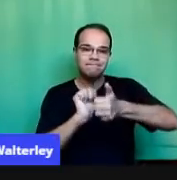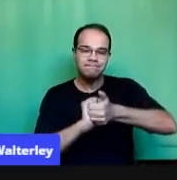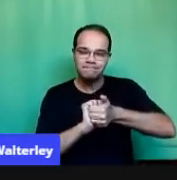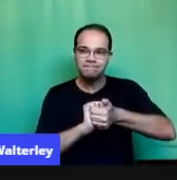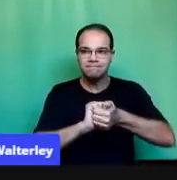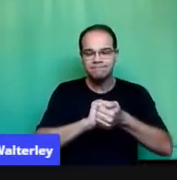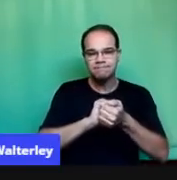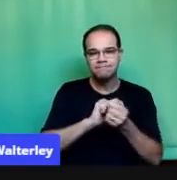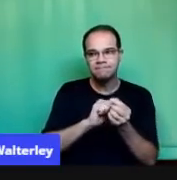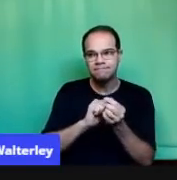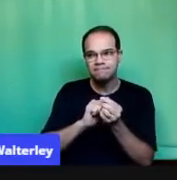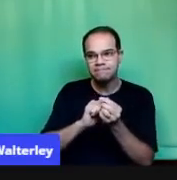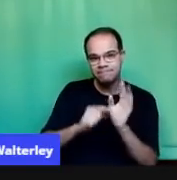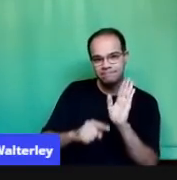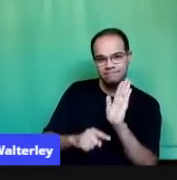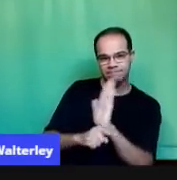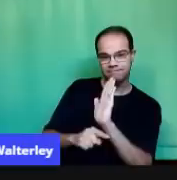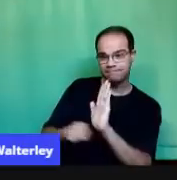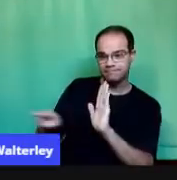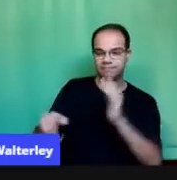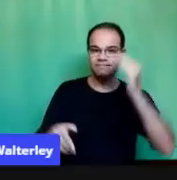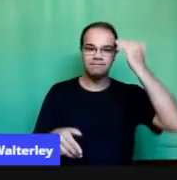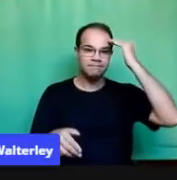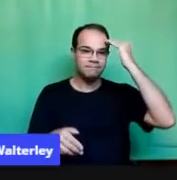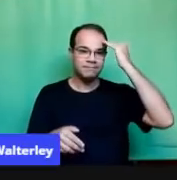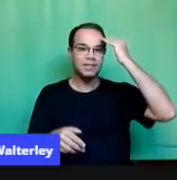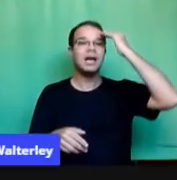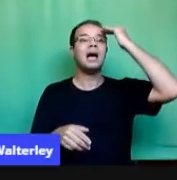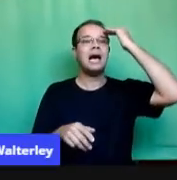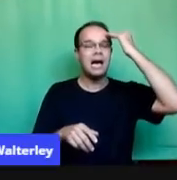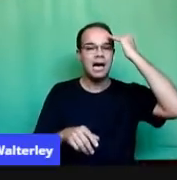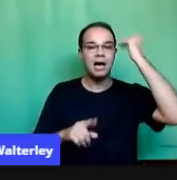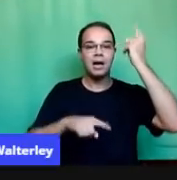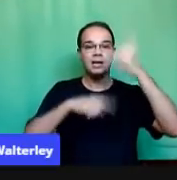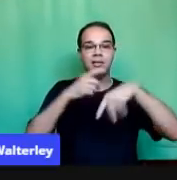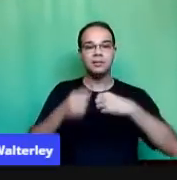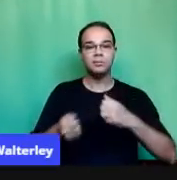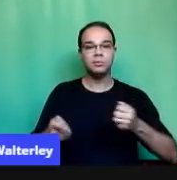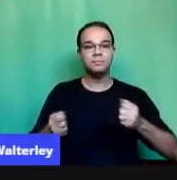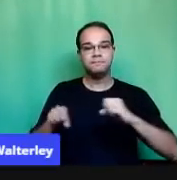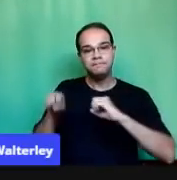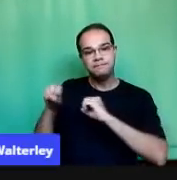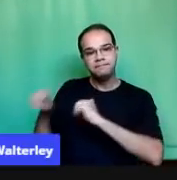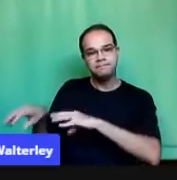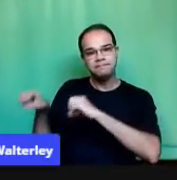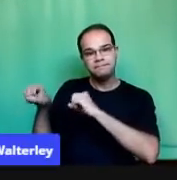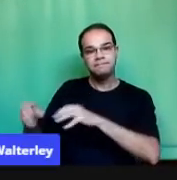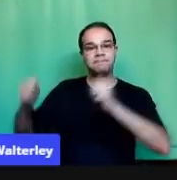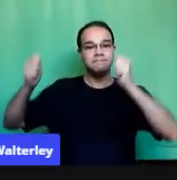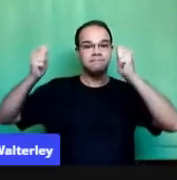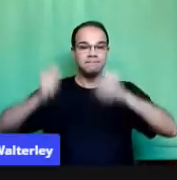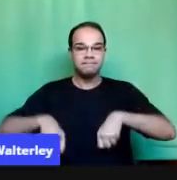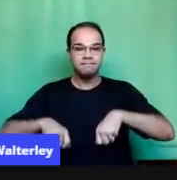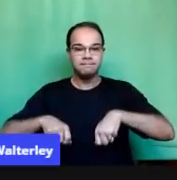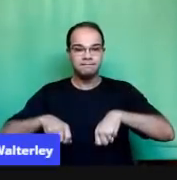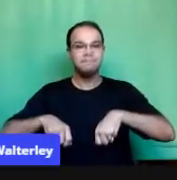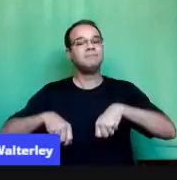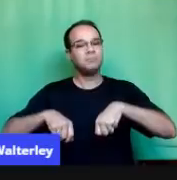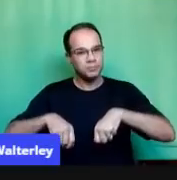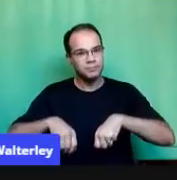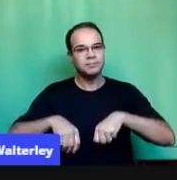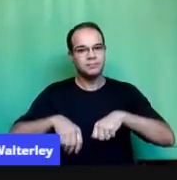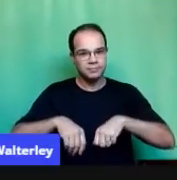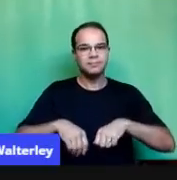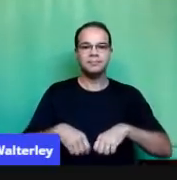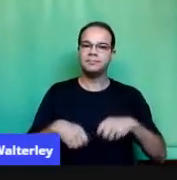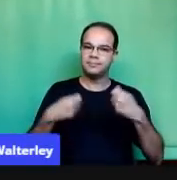vamos desenvolver a fala dessa criança, a oralidade dessa criança, a comunicação